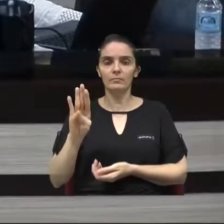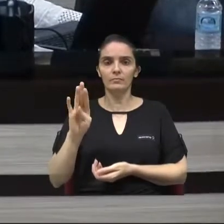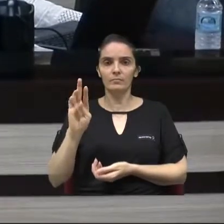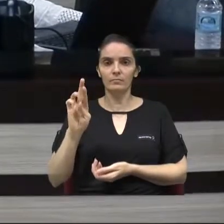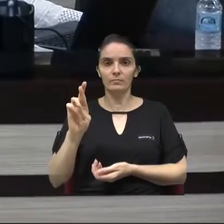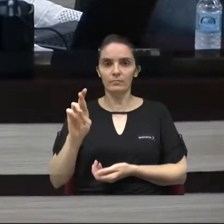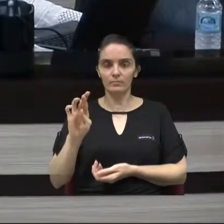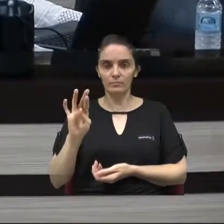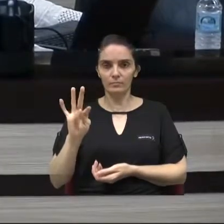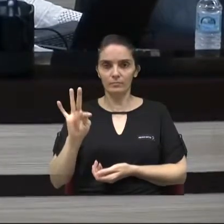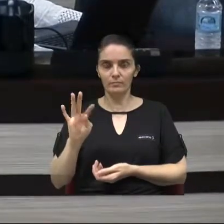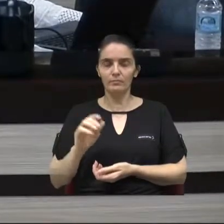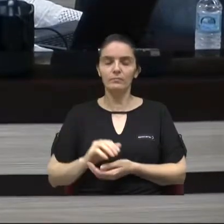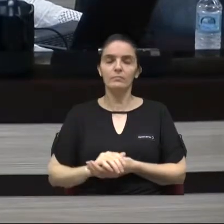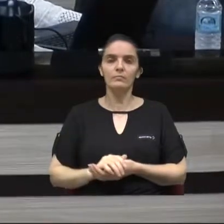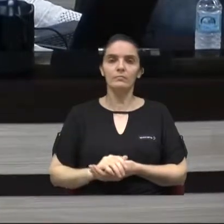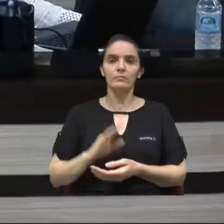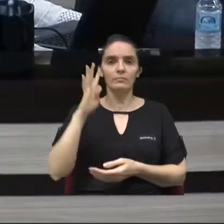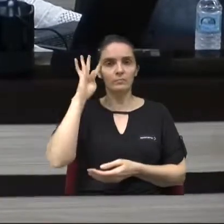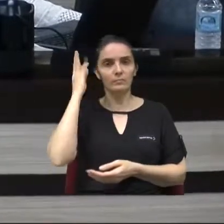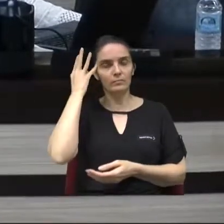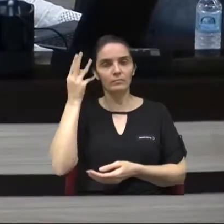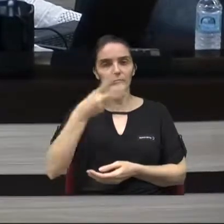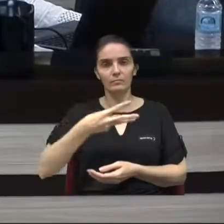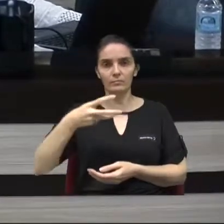Resolução 350 de